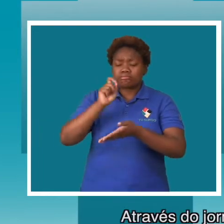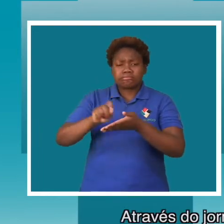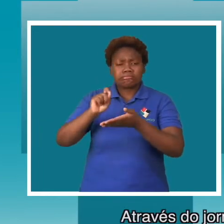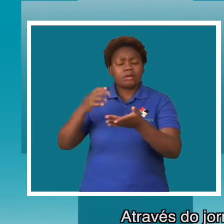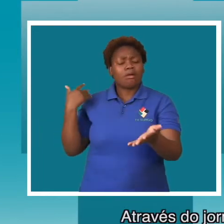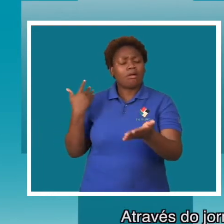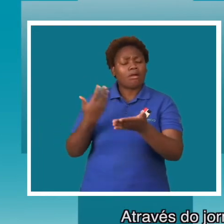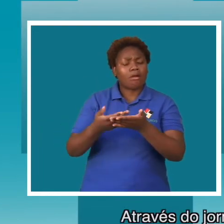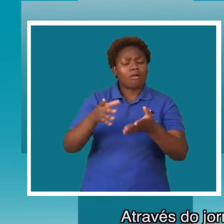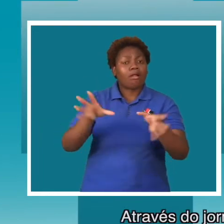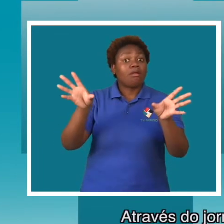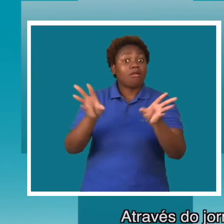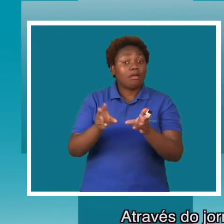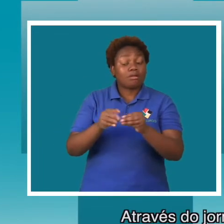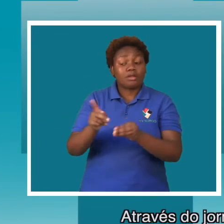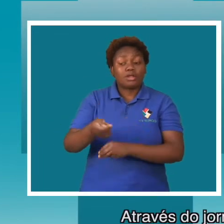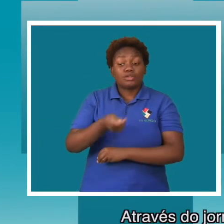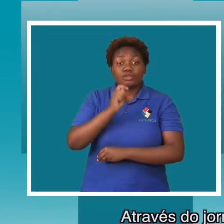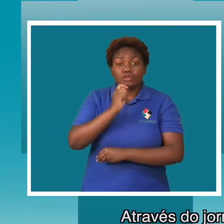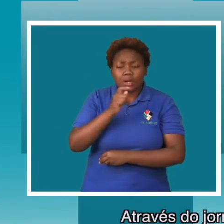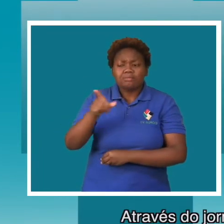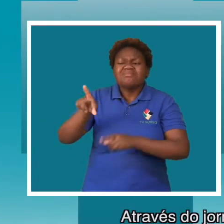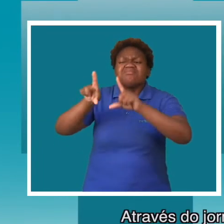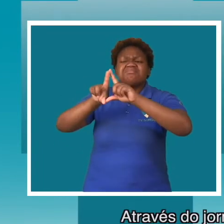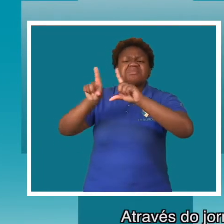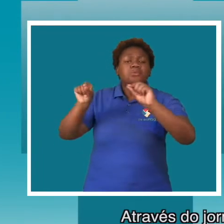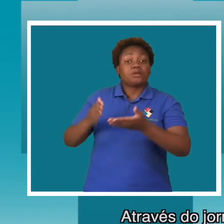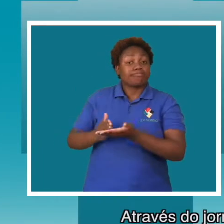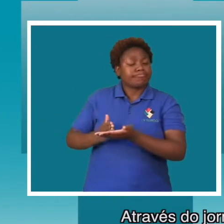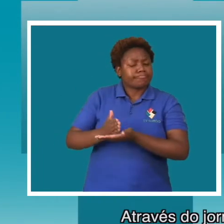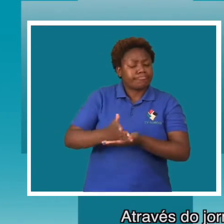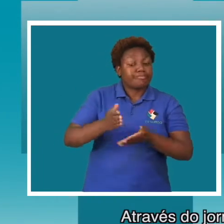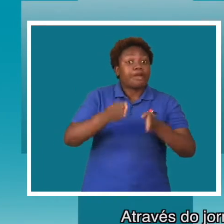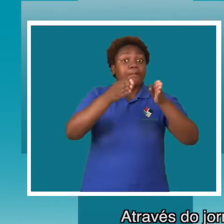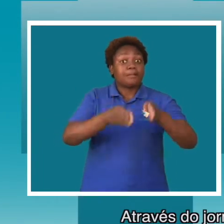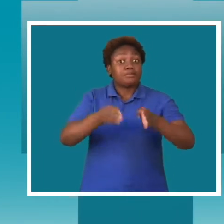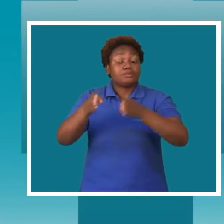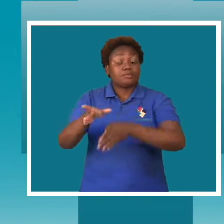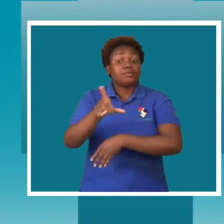Através do jornalismo, Bata pretende defender os direitos das pessoas com